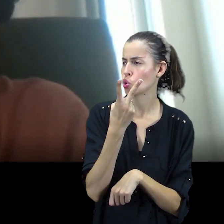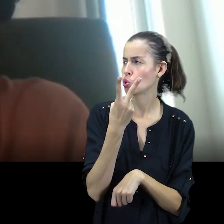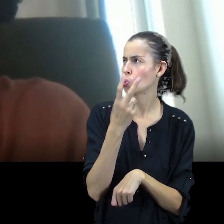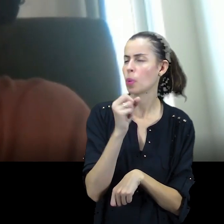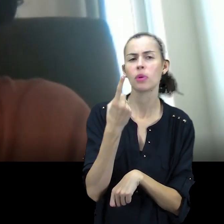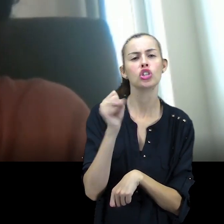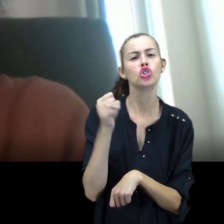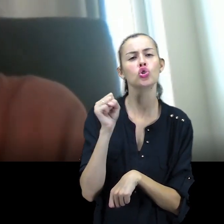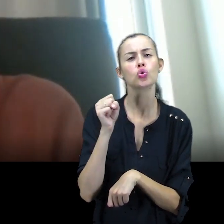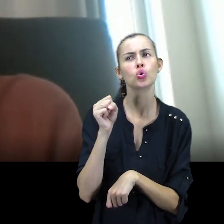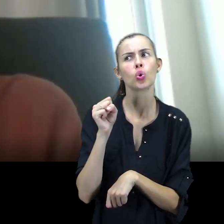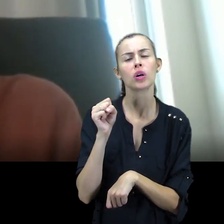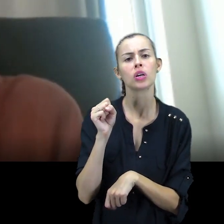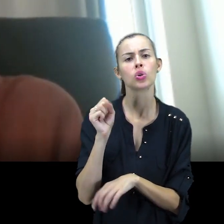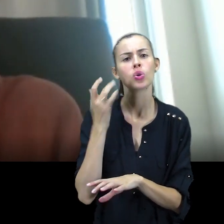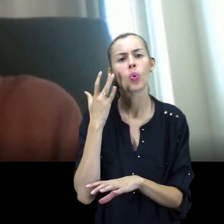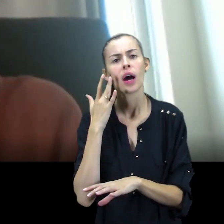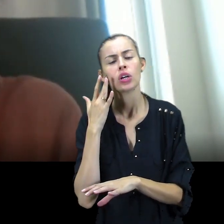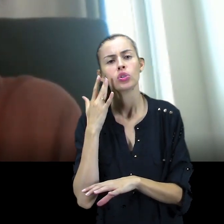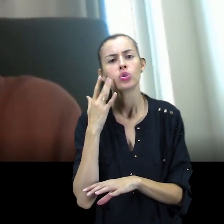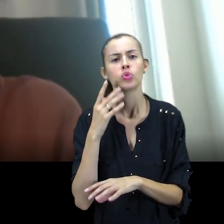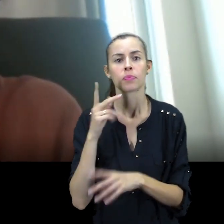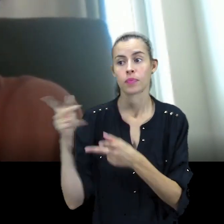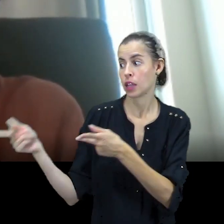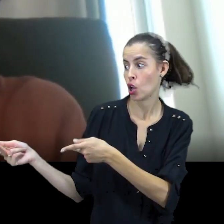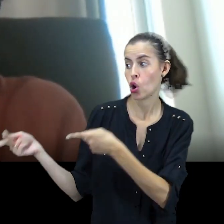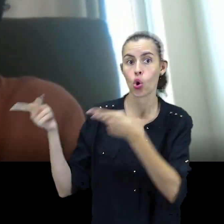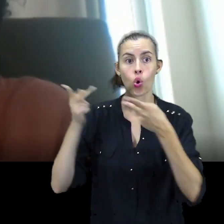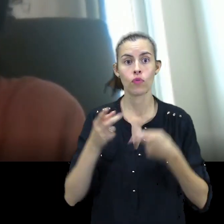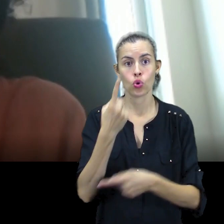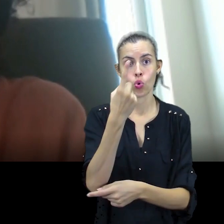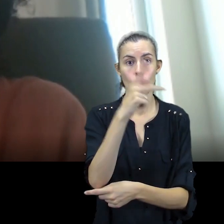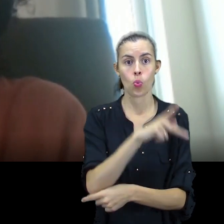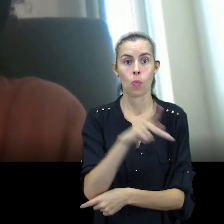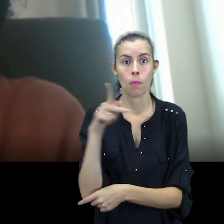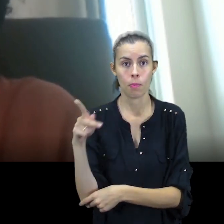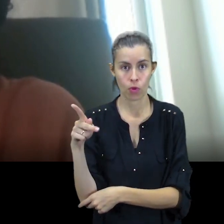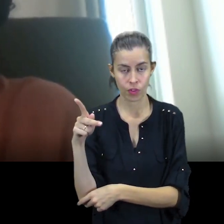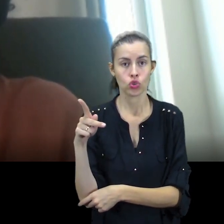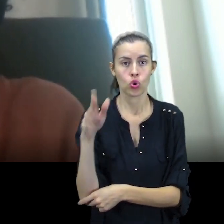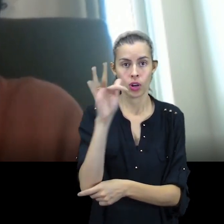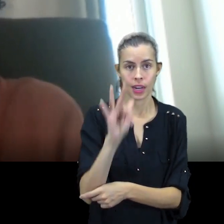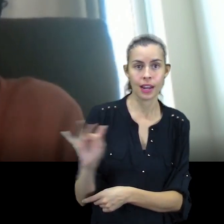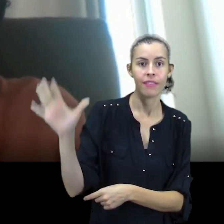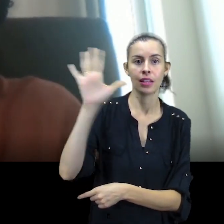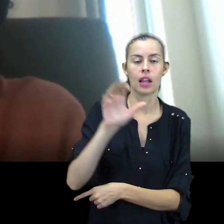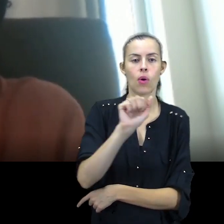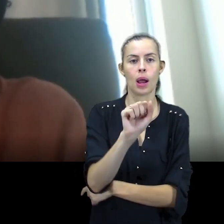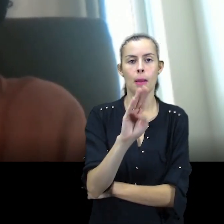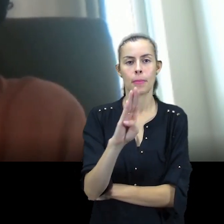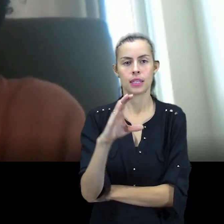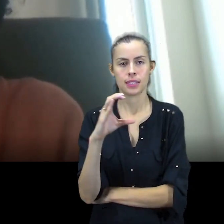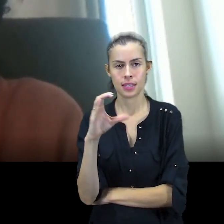Pansarelli, que era já do Fórum de Pró-Reitores de Extensão. para discutir a experiência